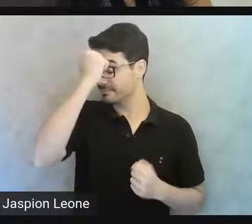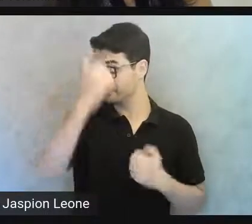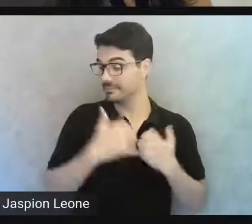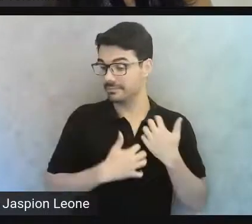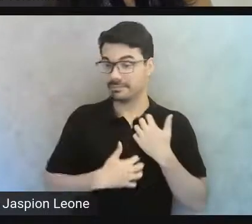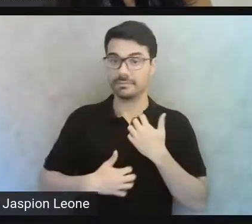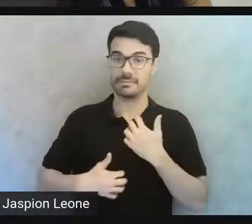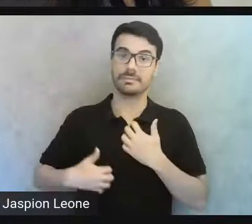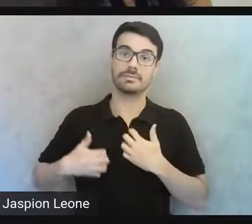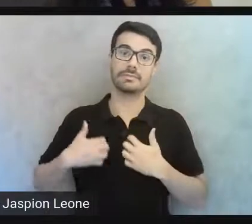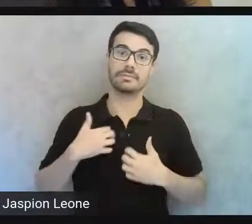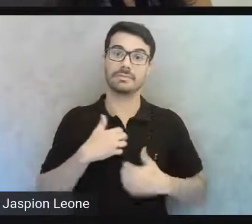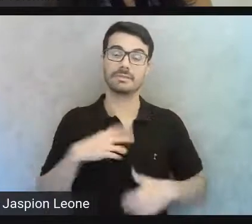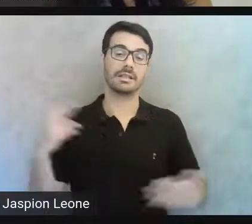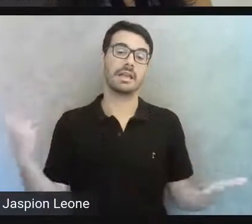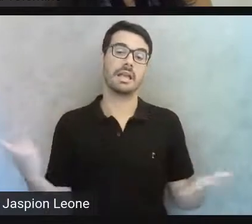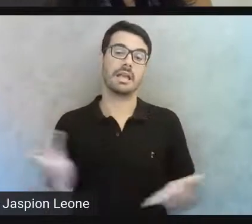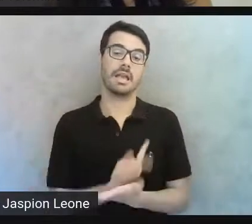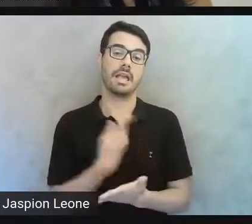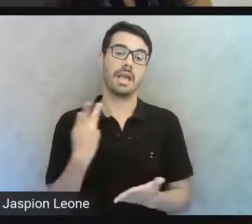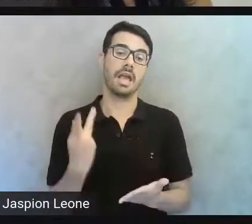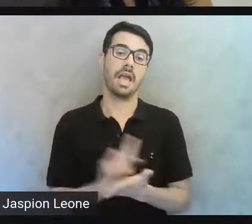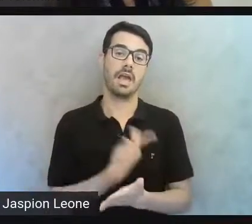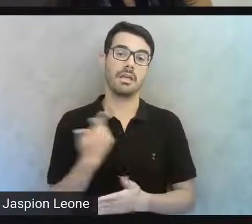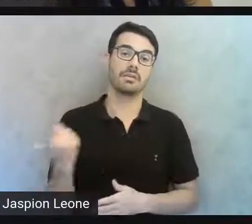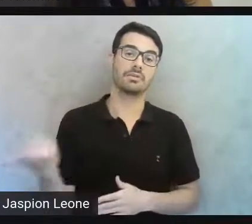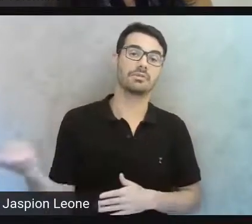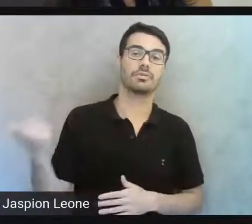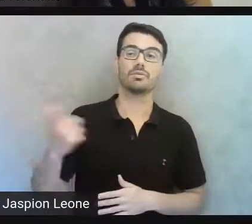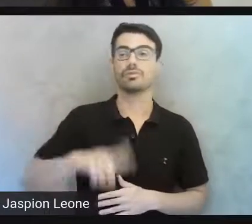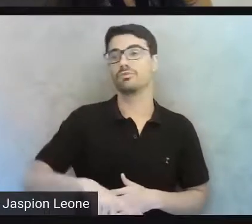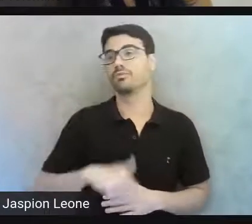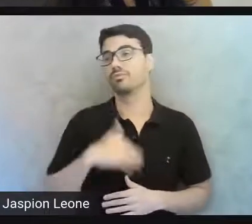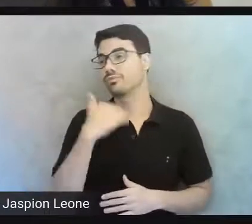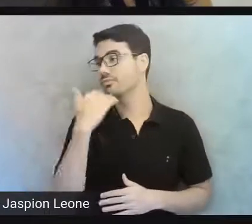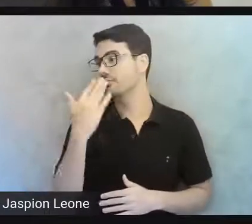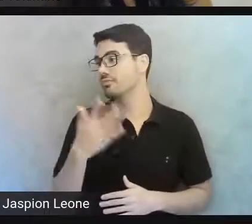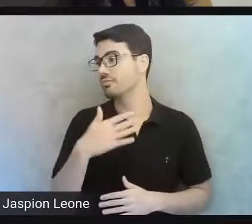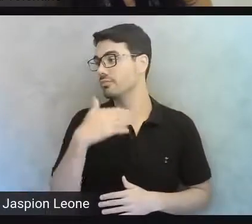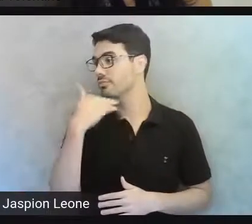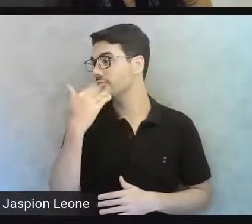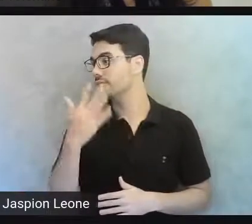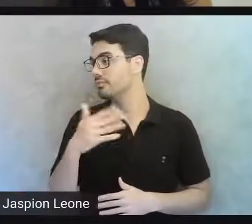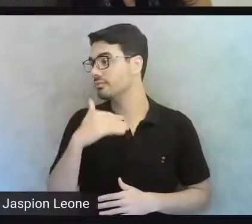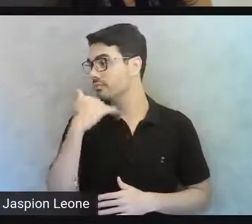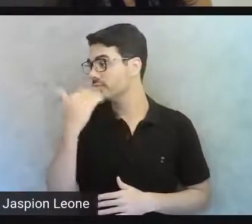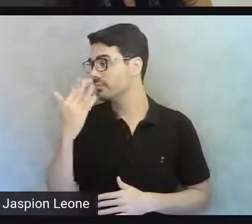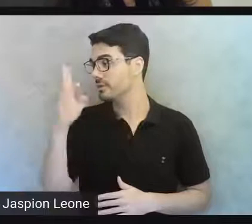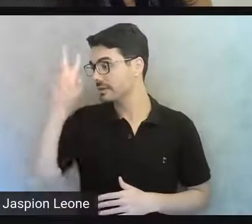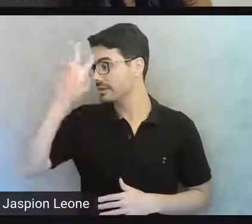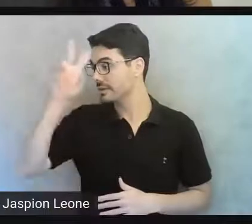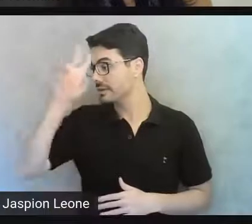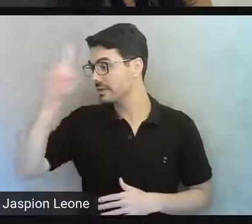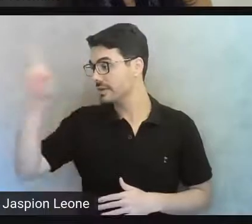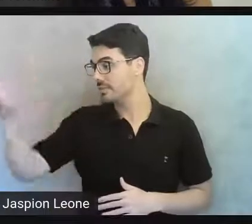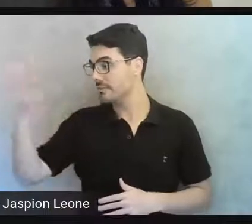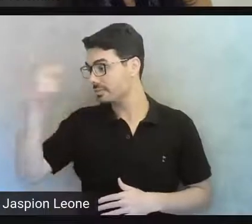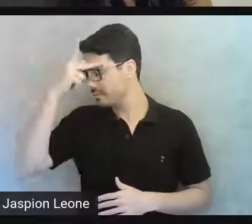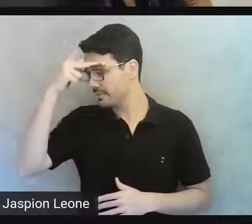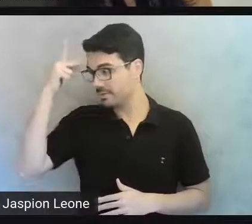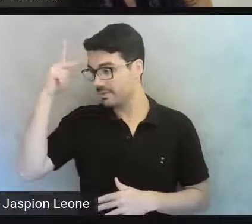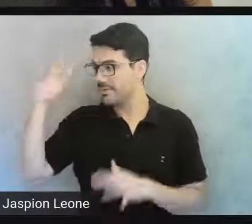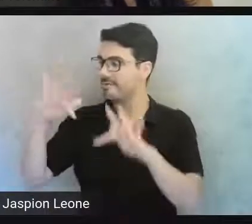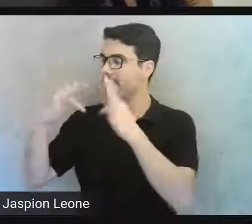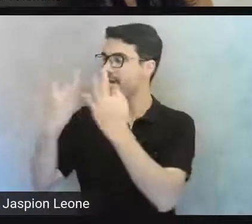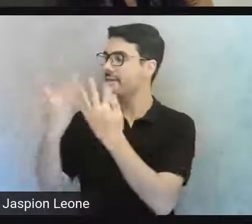sensação de caramba, eu errei de novo, eu não dou conta. Aí lembra dos parentes, das falas que essas pessoas vão